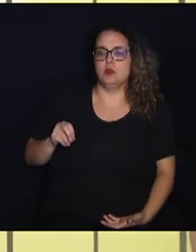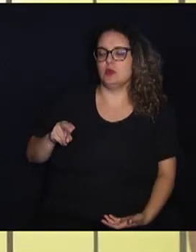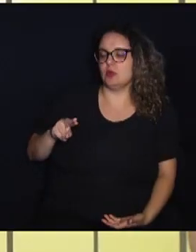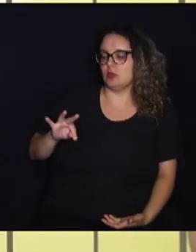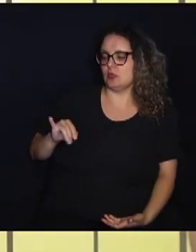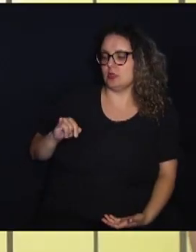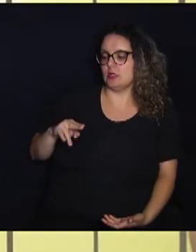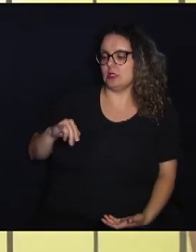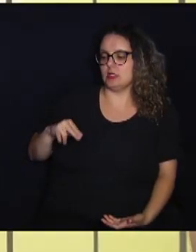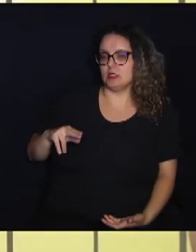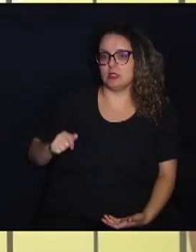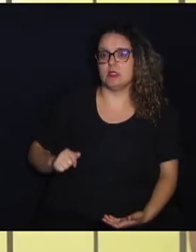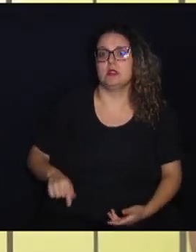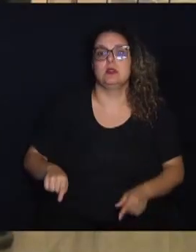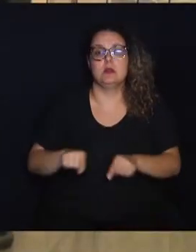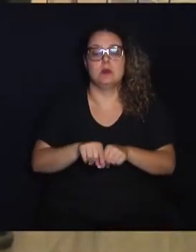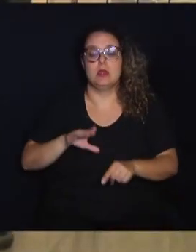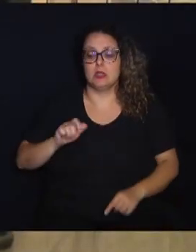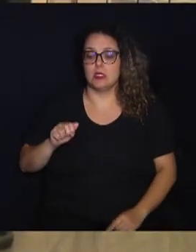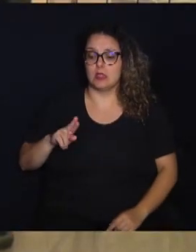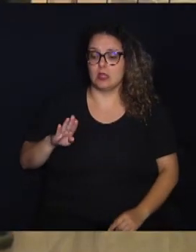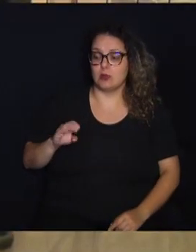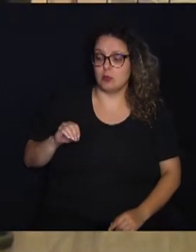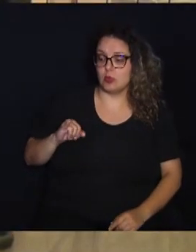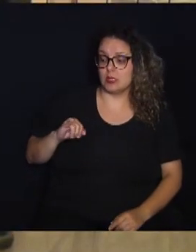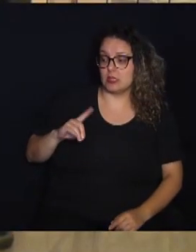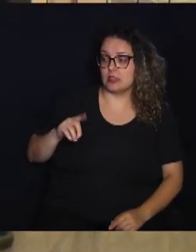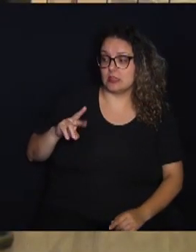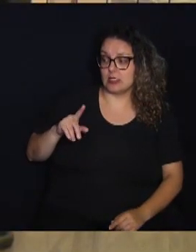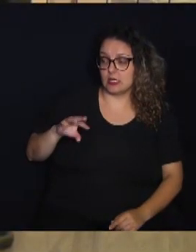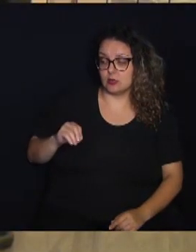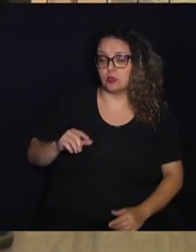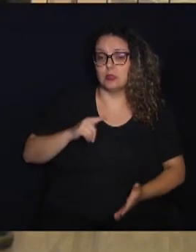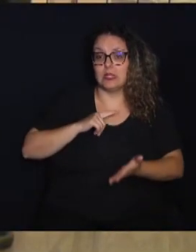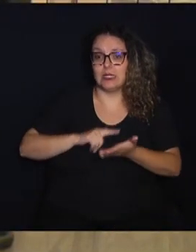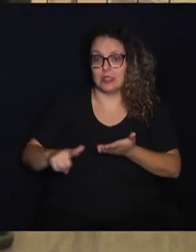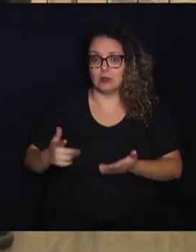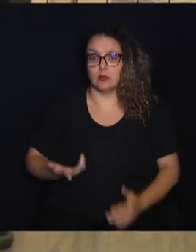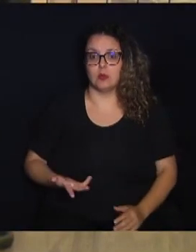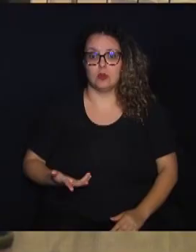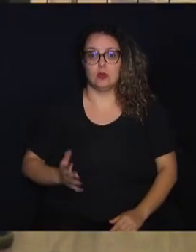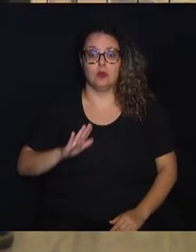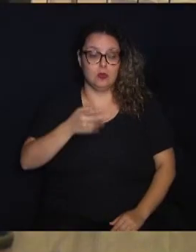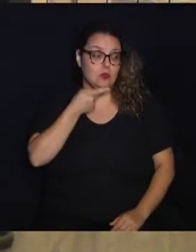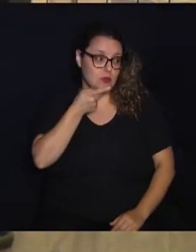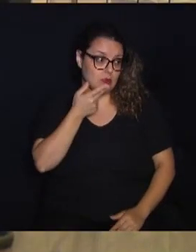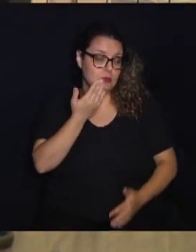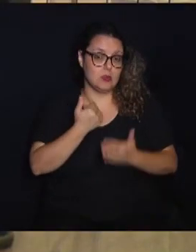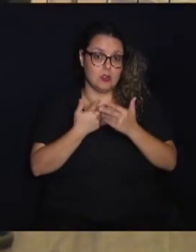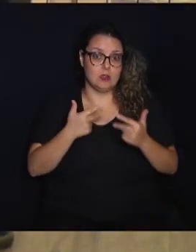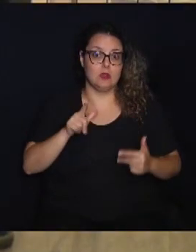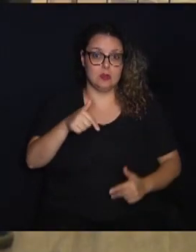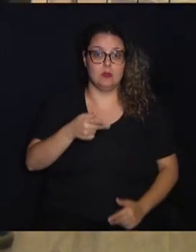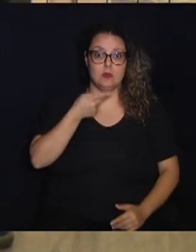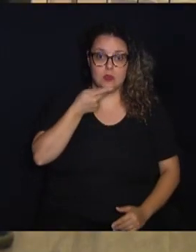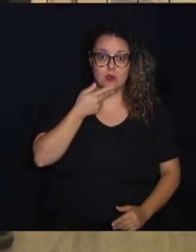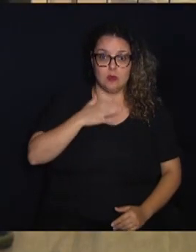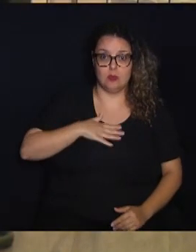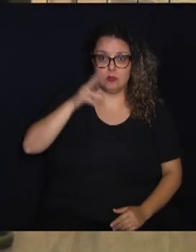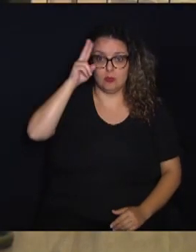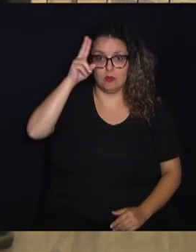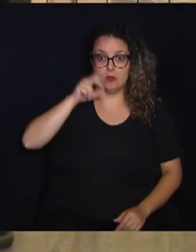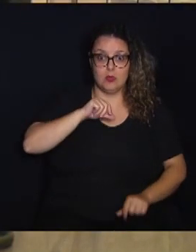carboidratos limpos. Tá, quando você fala em alimentação, isso eu tô dizendo porque depois eu vou contar a minha história, que